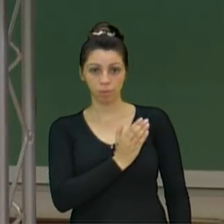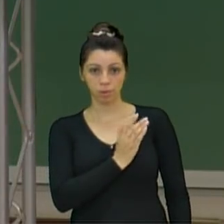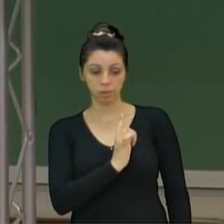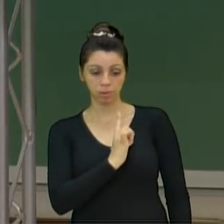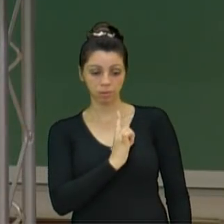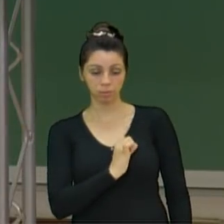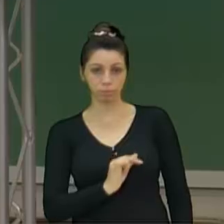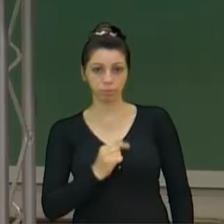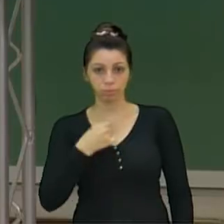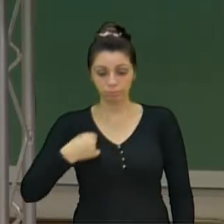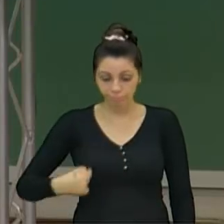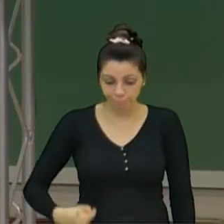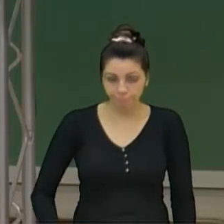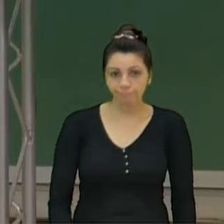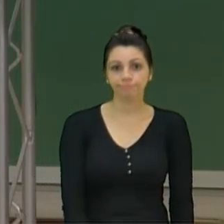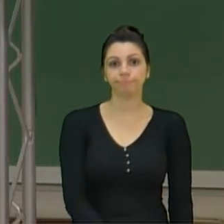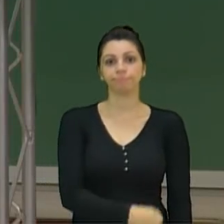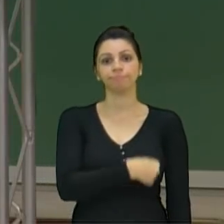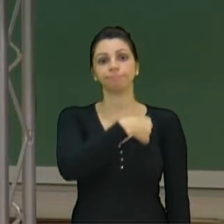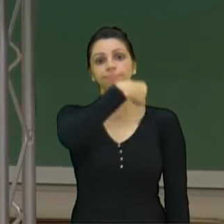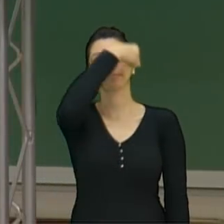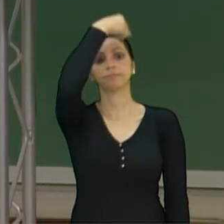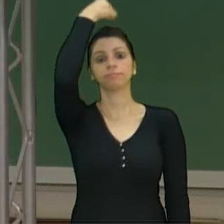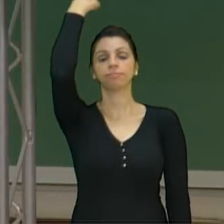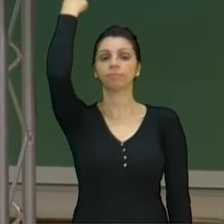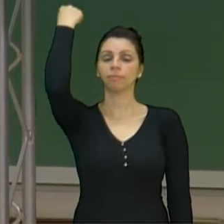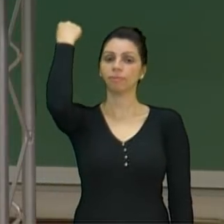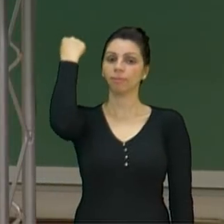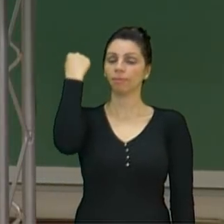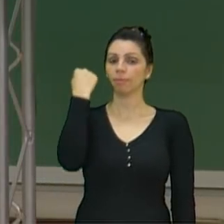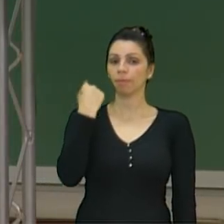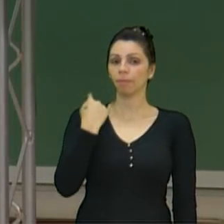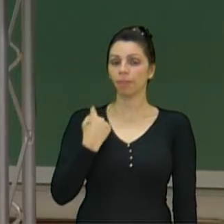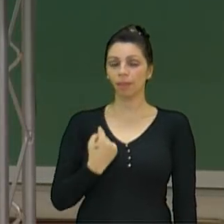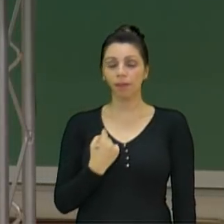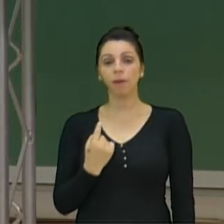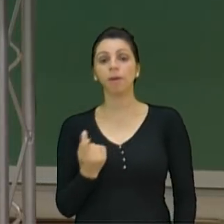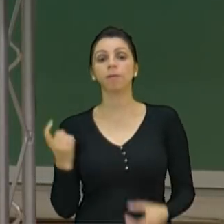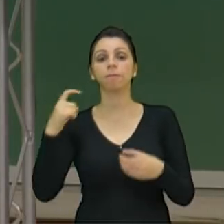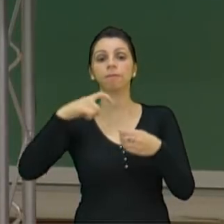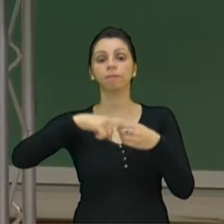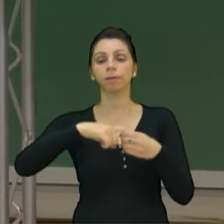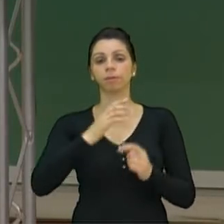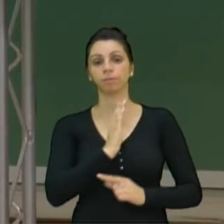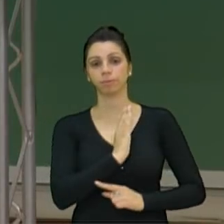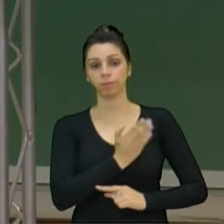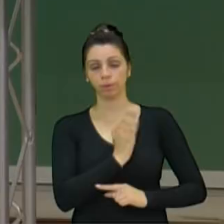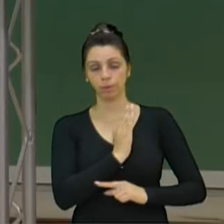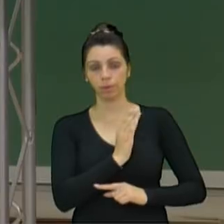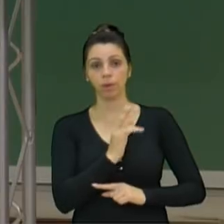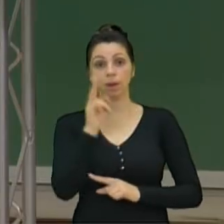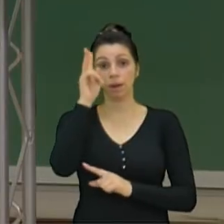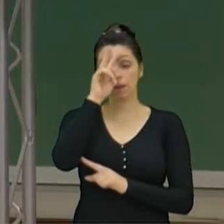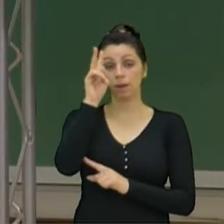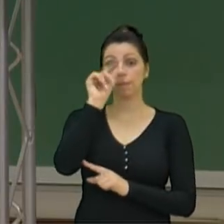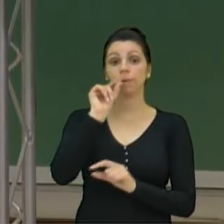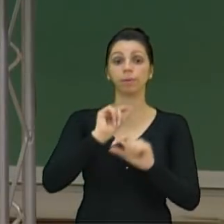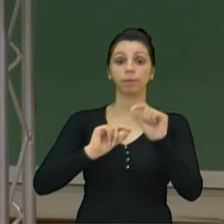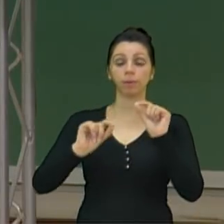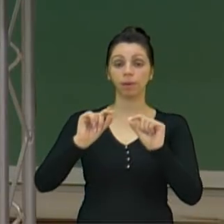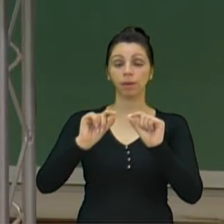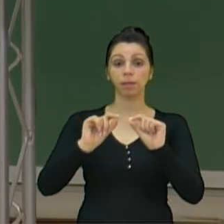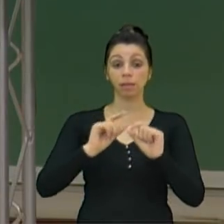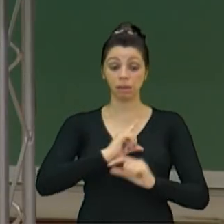várias partes do corpo, distribuindo o oxigênio e depois volta ao coração. Só que aí lembra esse detalhe. Quando